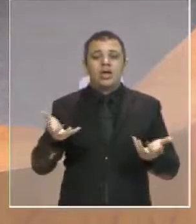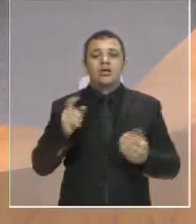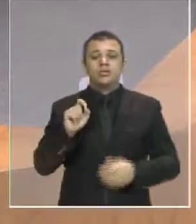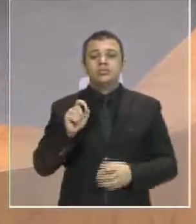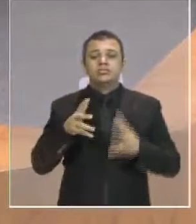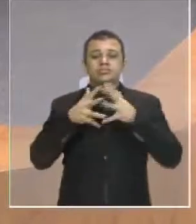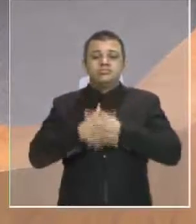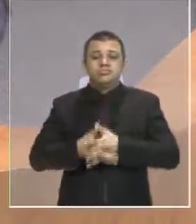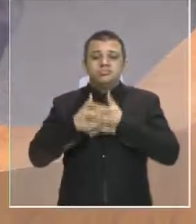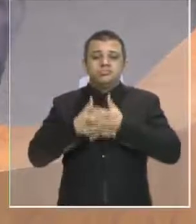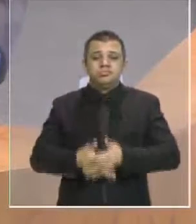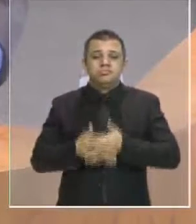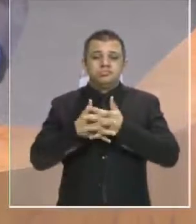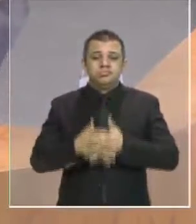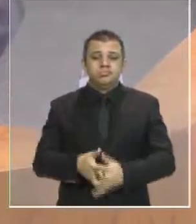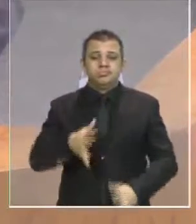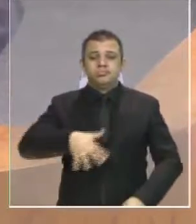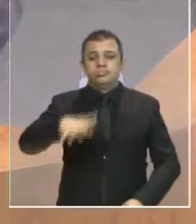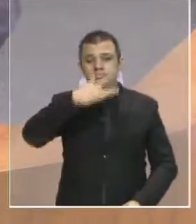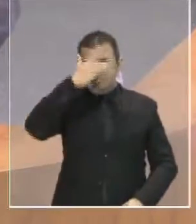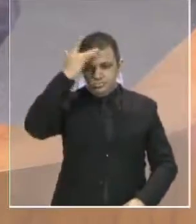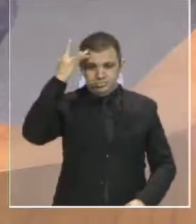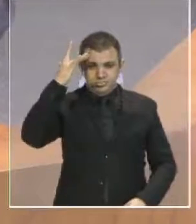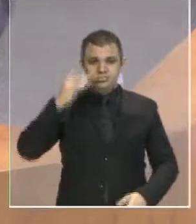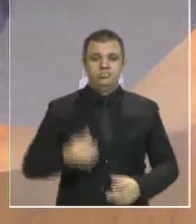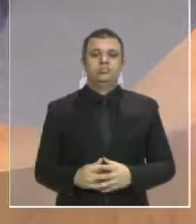Mas trago informação aos senhores.